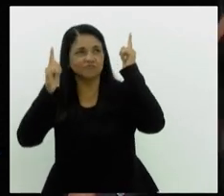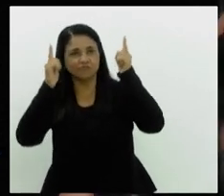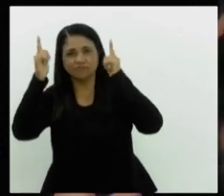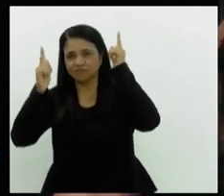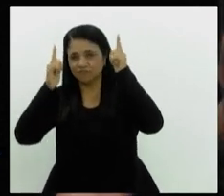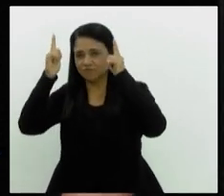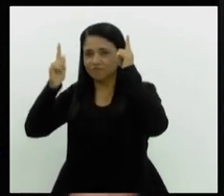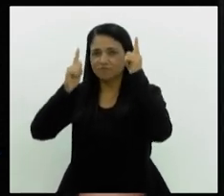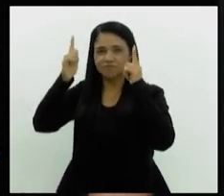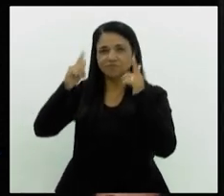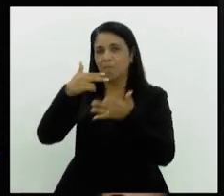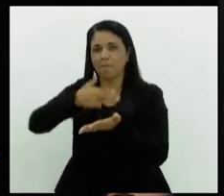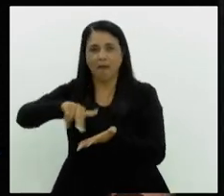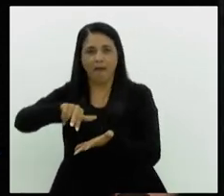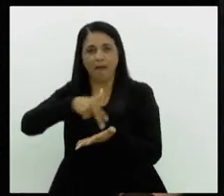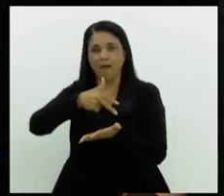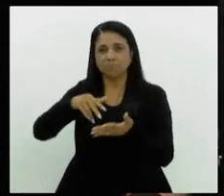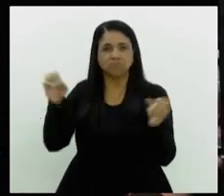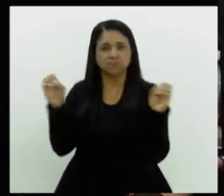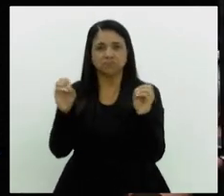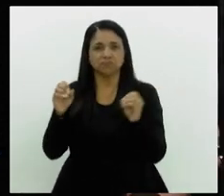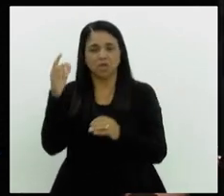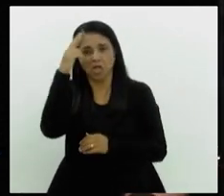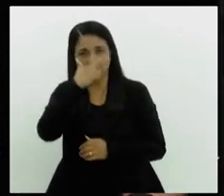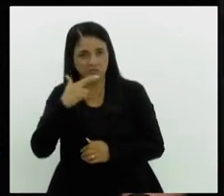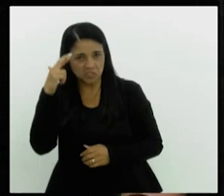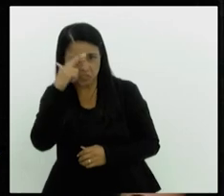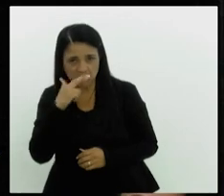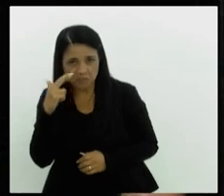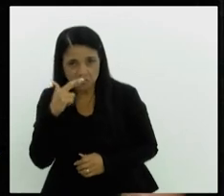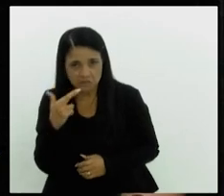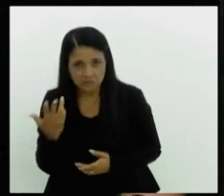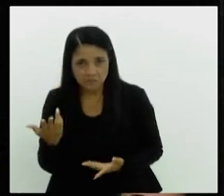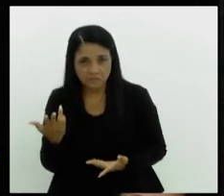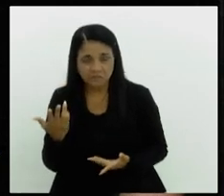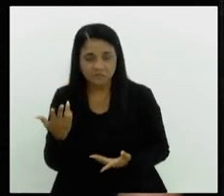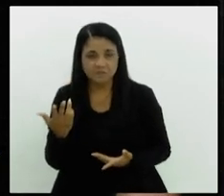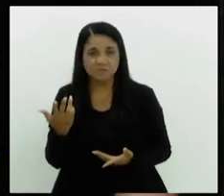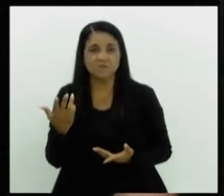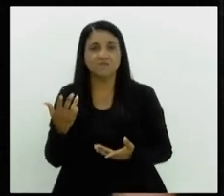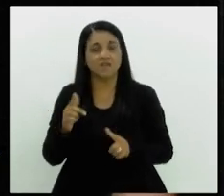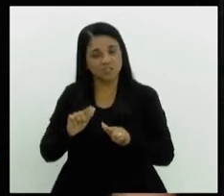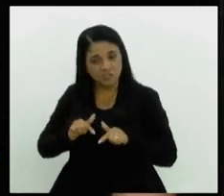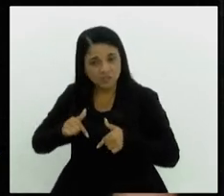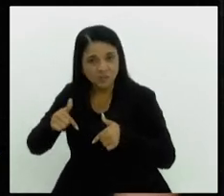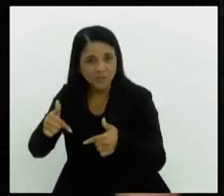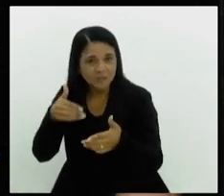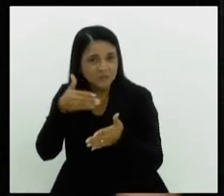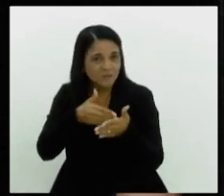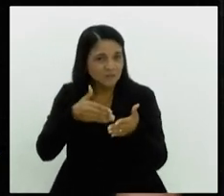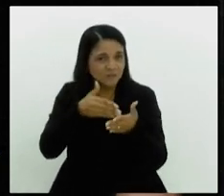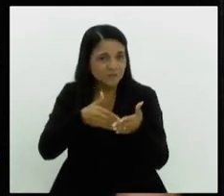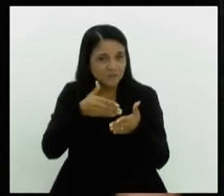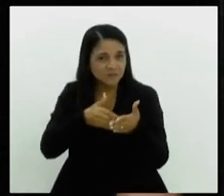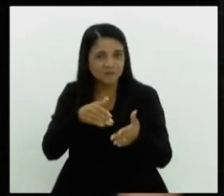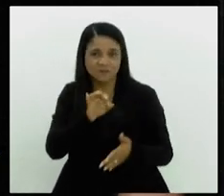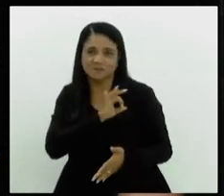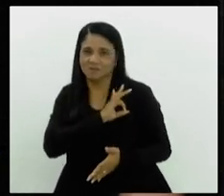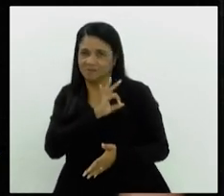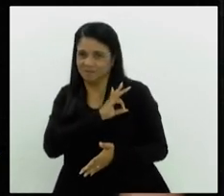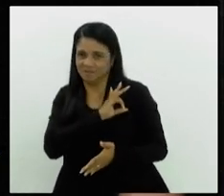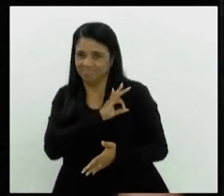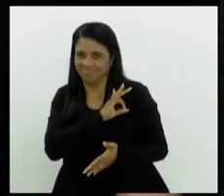bailes sem nenhum tipo de fiscalização. No entanto, as operações policiais deveriam ficar